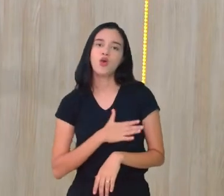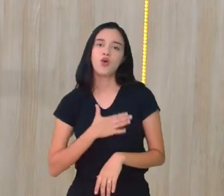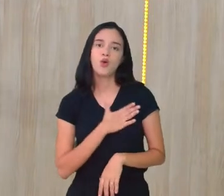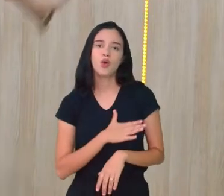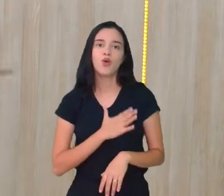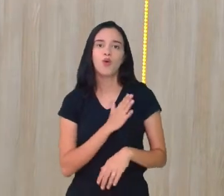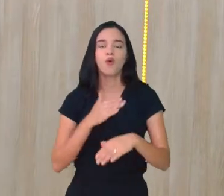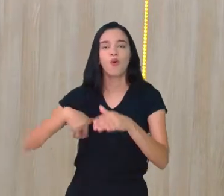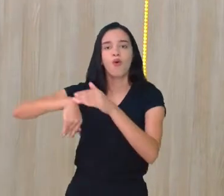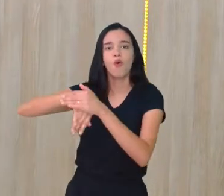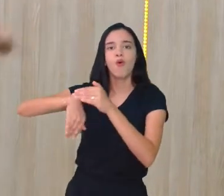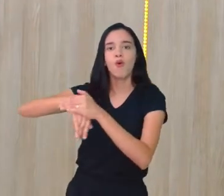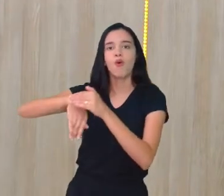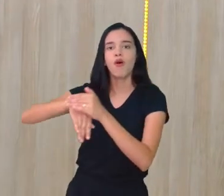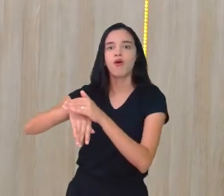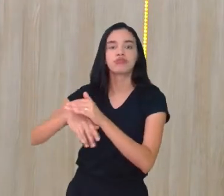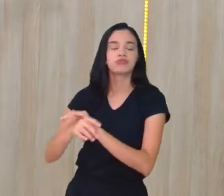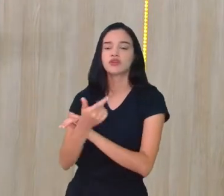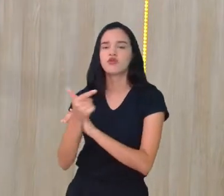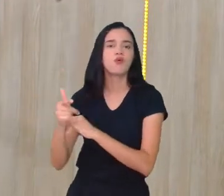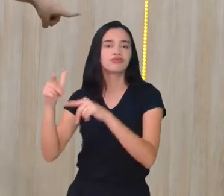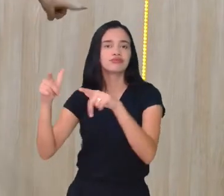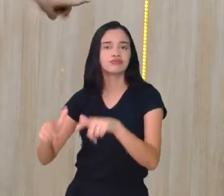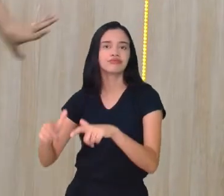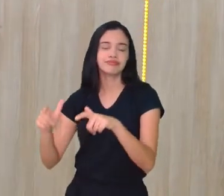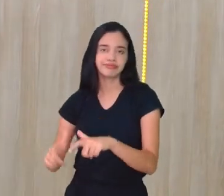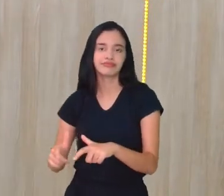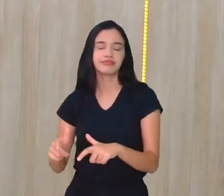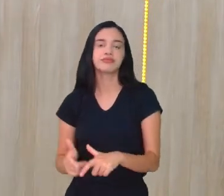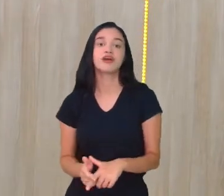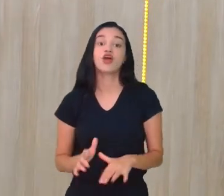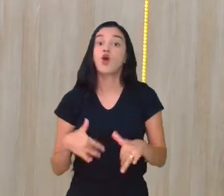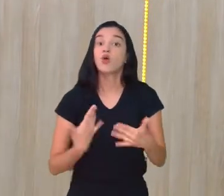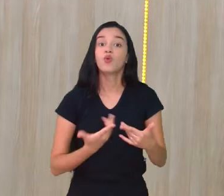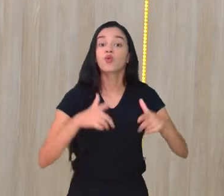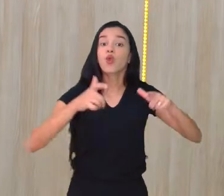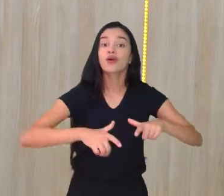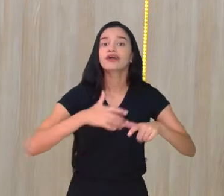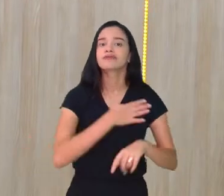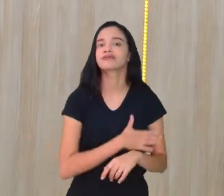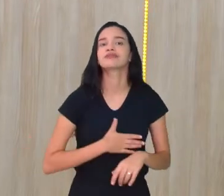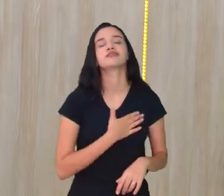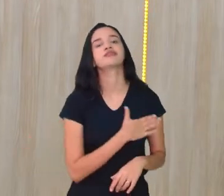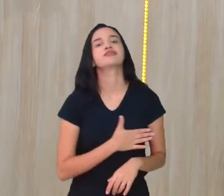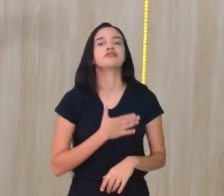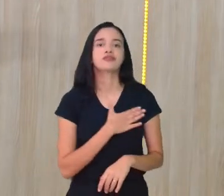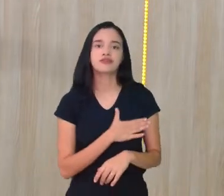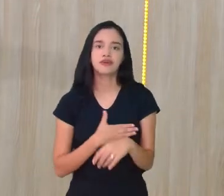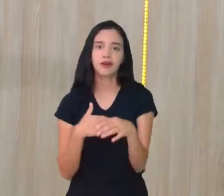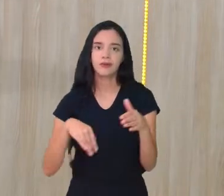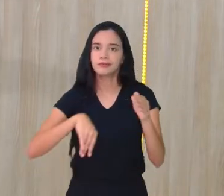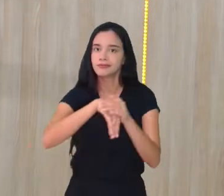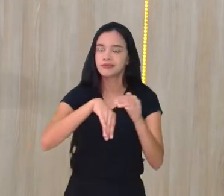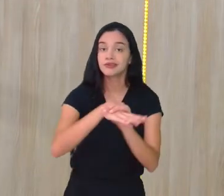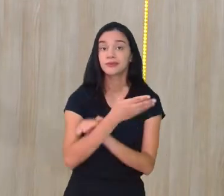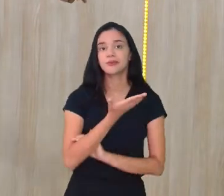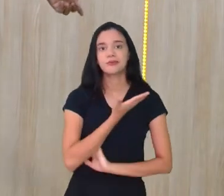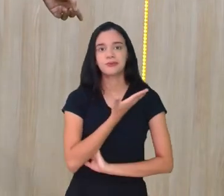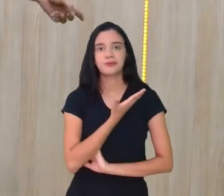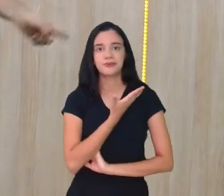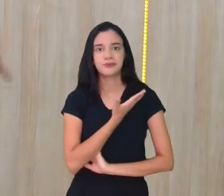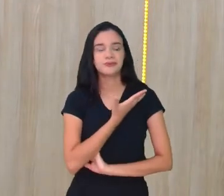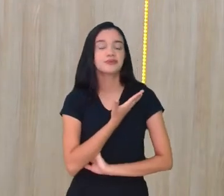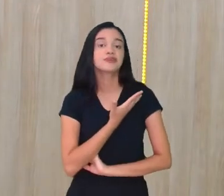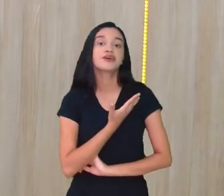bola, peladinha lá em Aristeu. Então vamos embora para Aristeu. Então, ou seja, o lugar que você gosta de bater uma peladinha com seus amigos é em